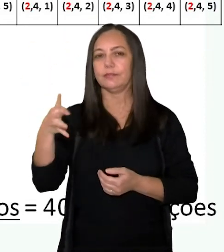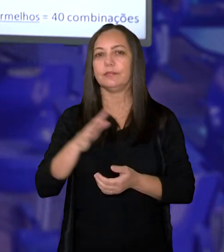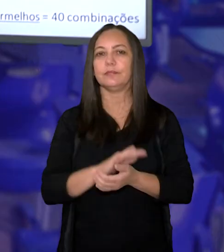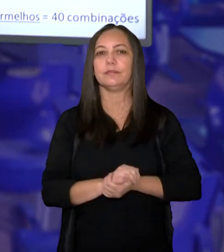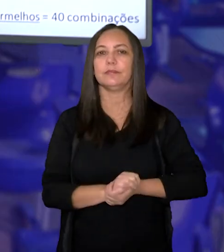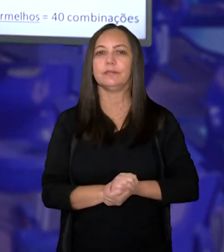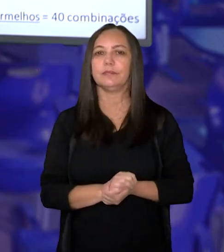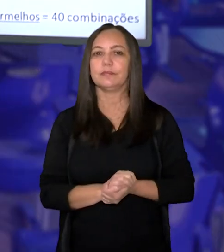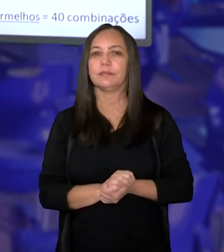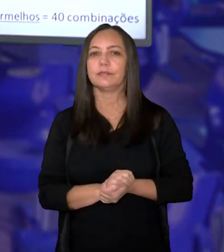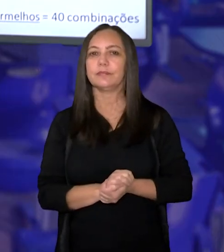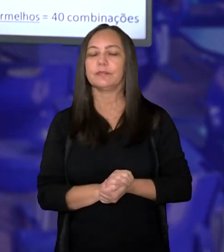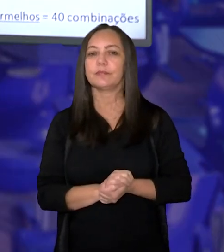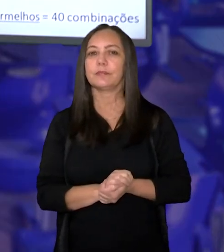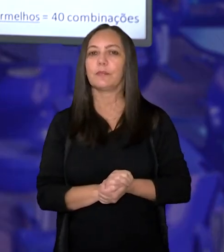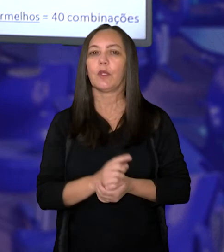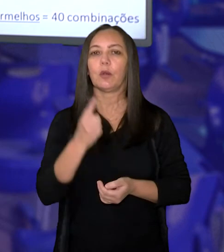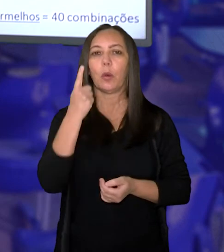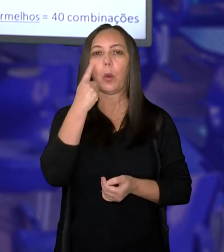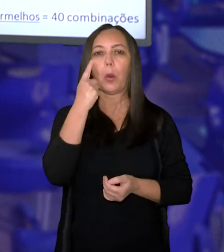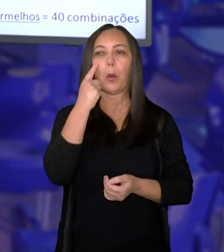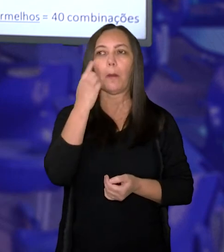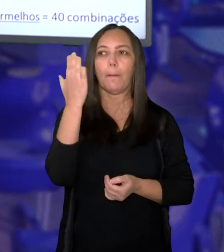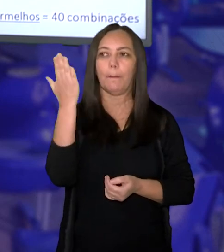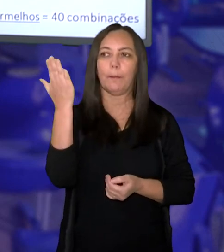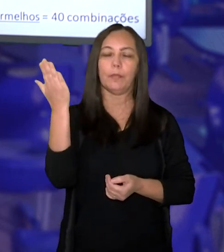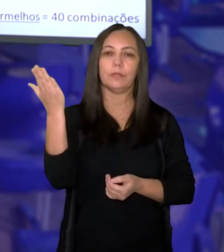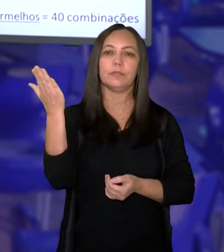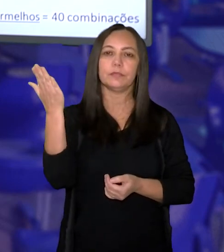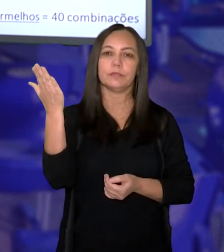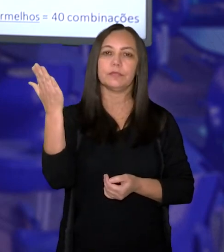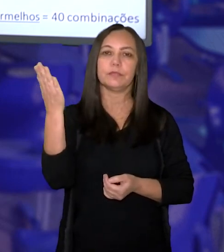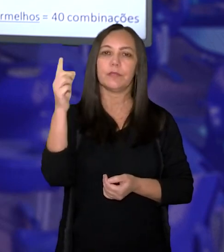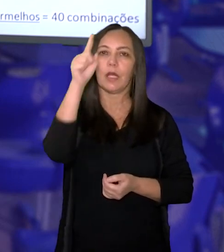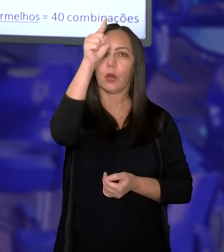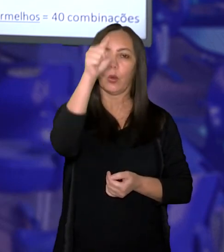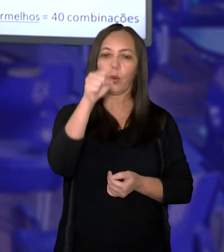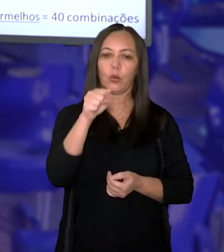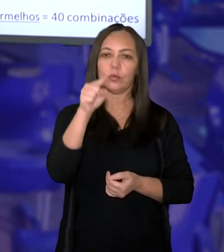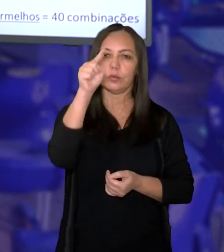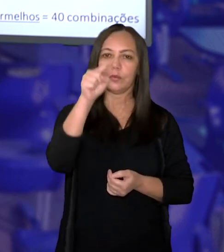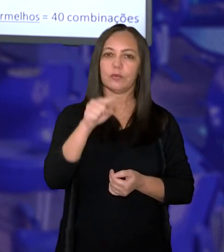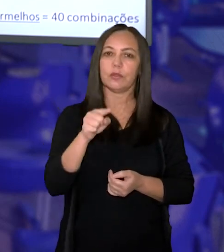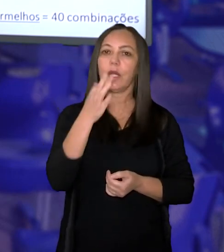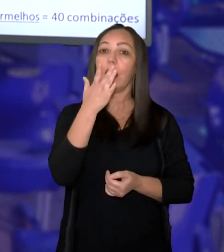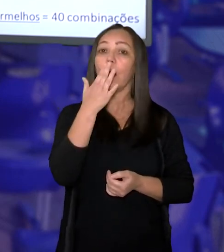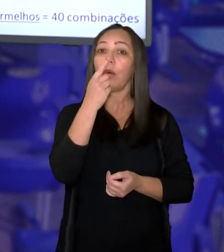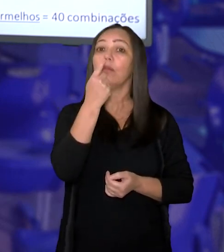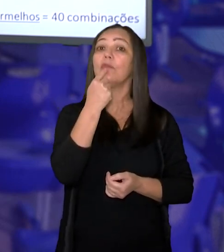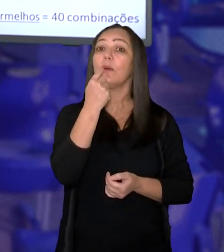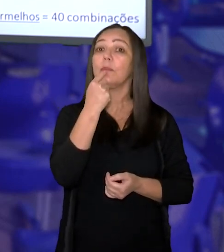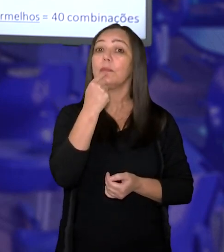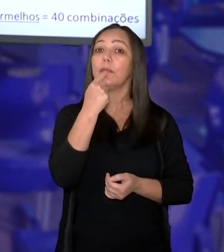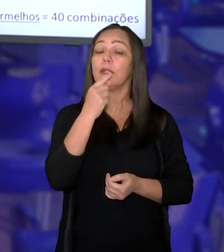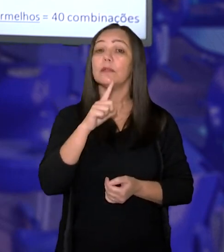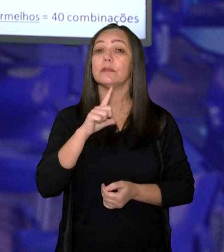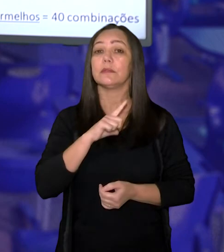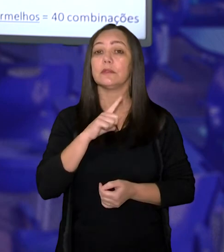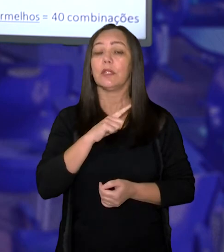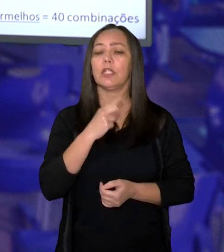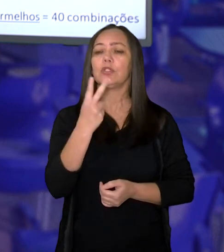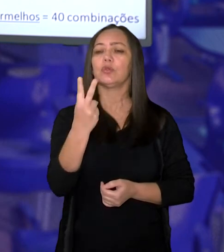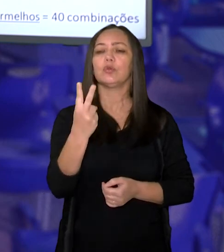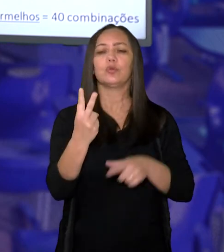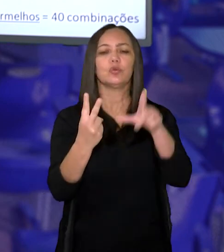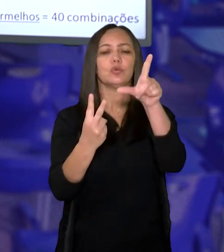bem, na parte aqui da coluna, que está em vermelho, eu tenho